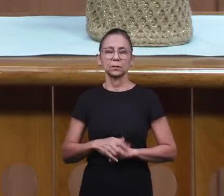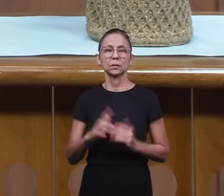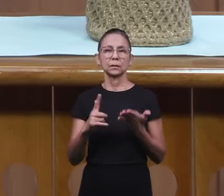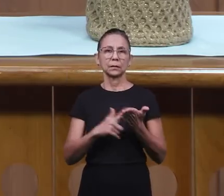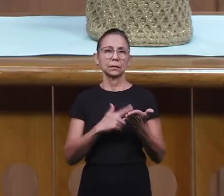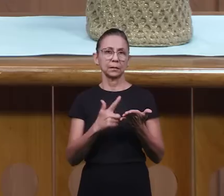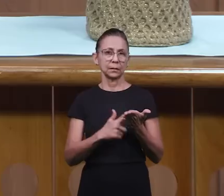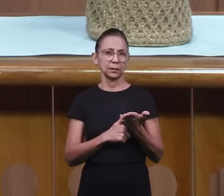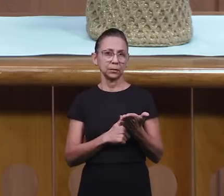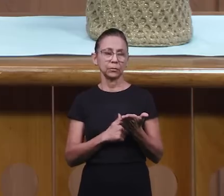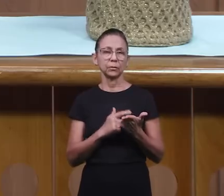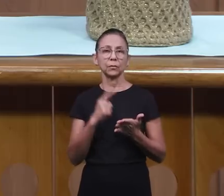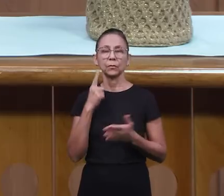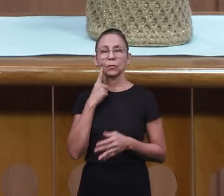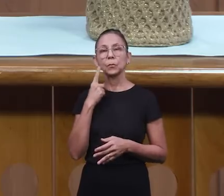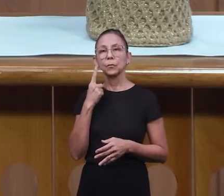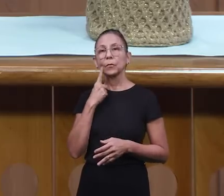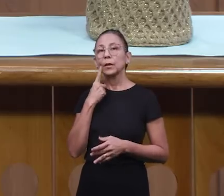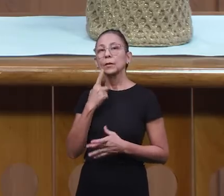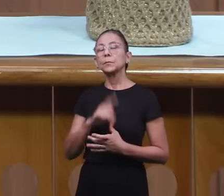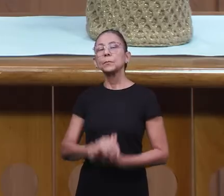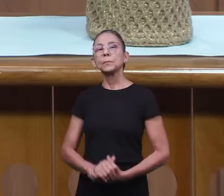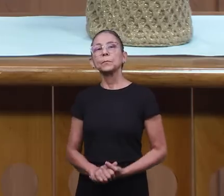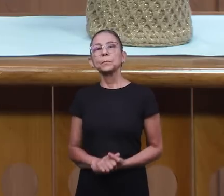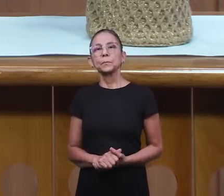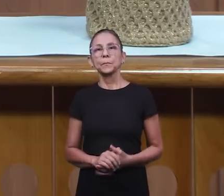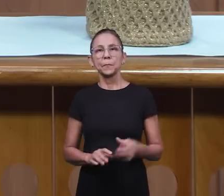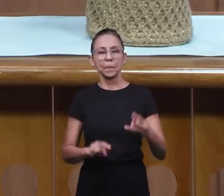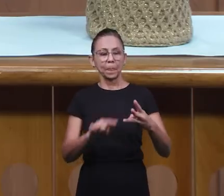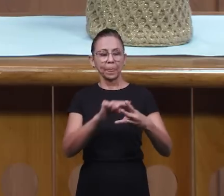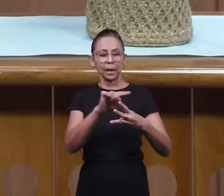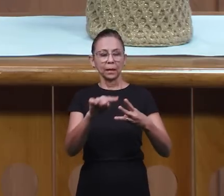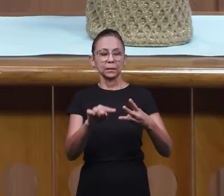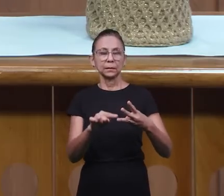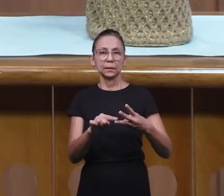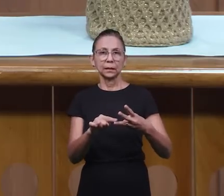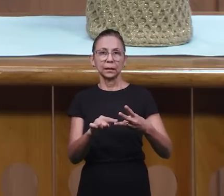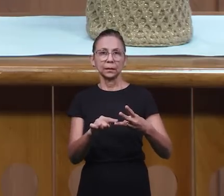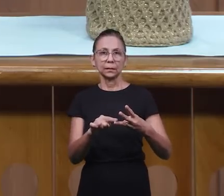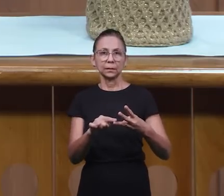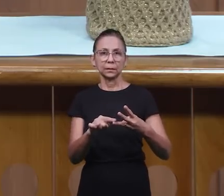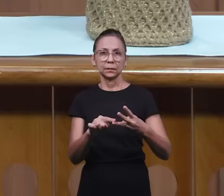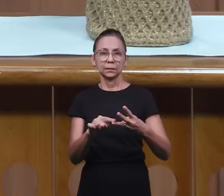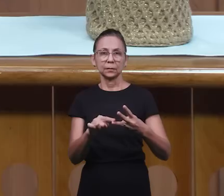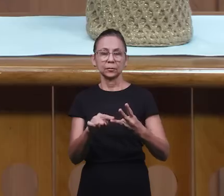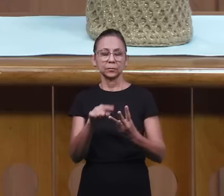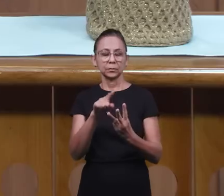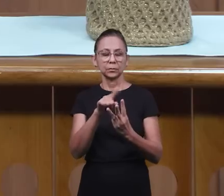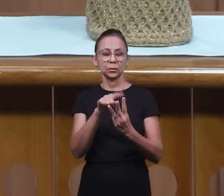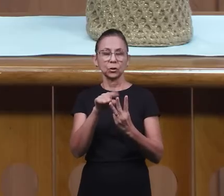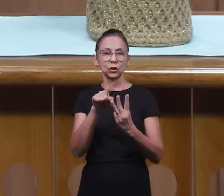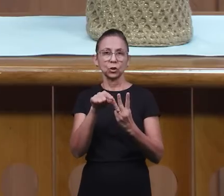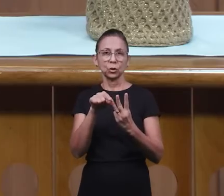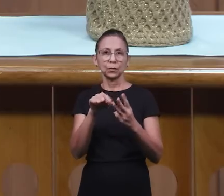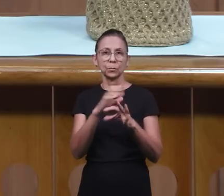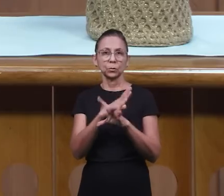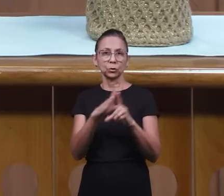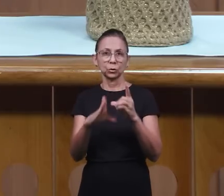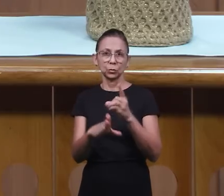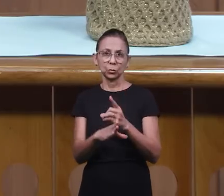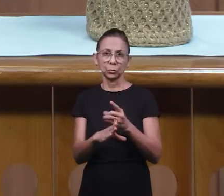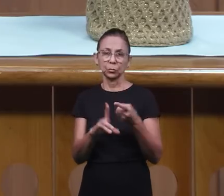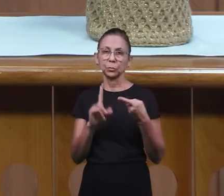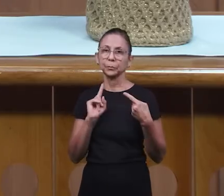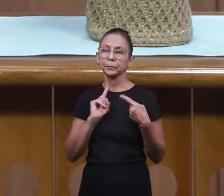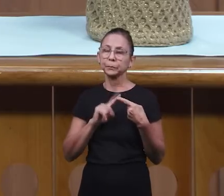das Escrituras, nós vamos falar aqui a respeito de 3 tipos de culto. Existe aquele